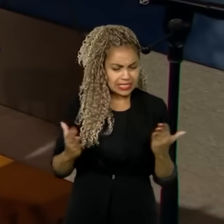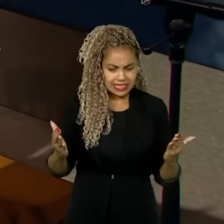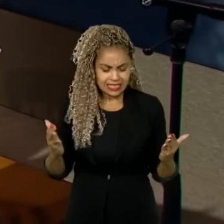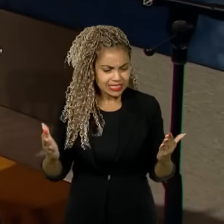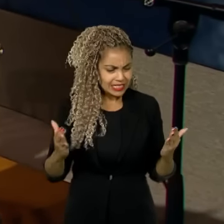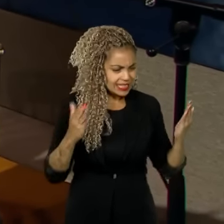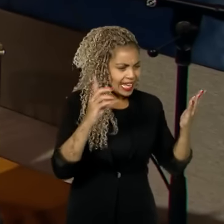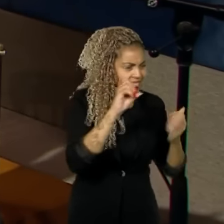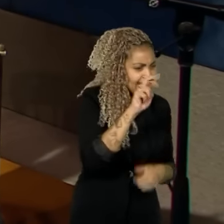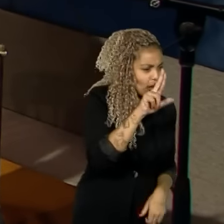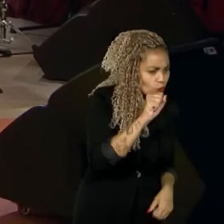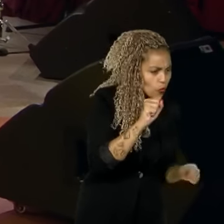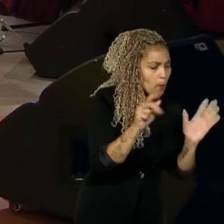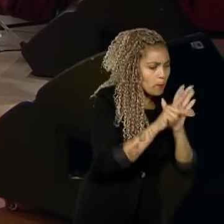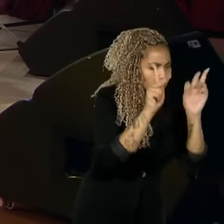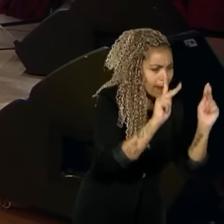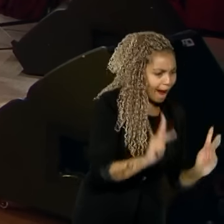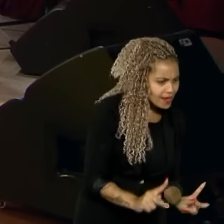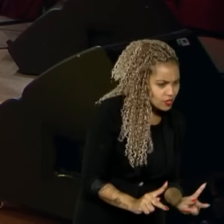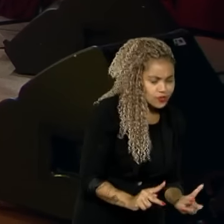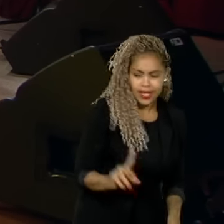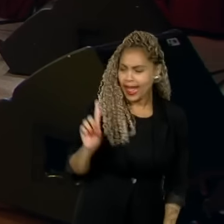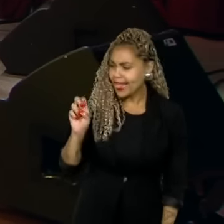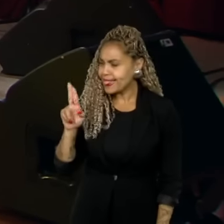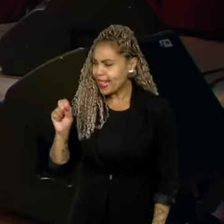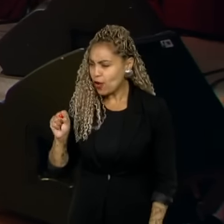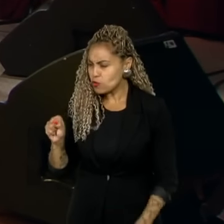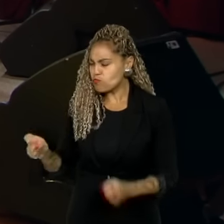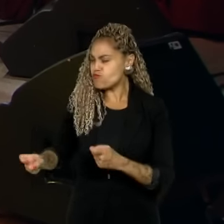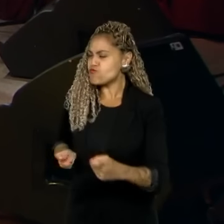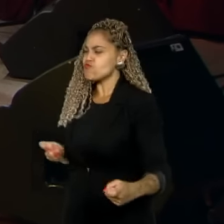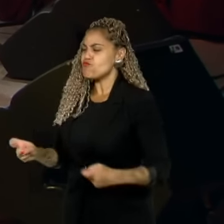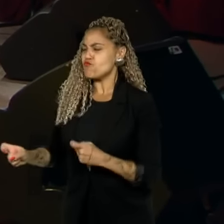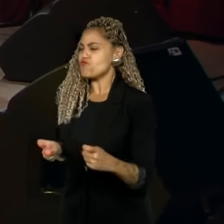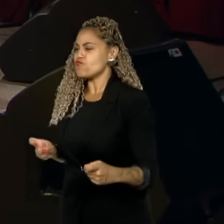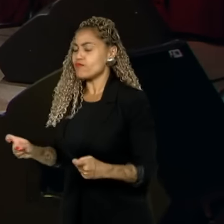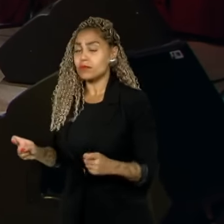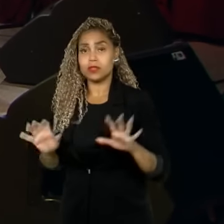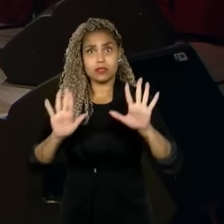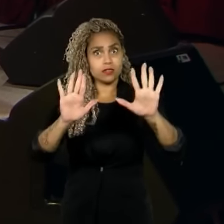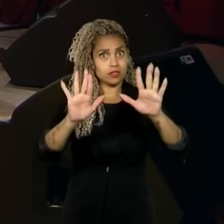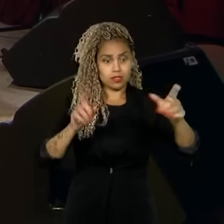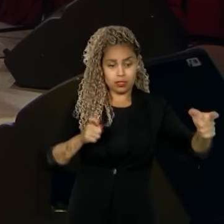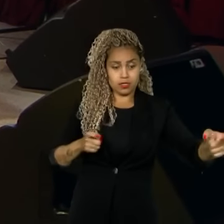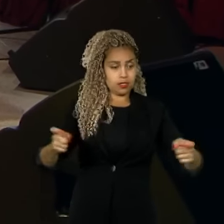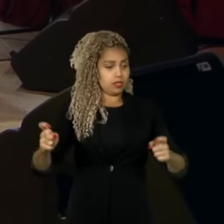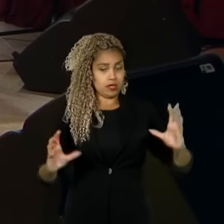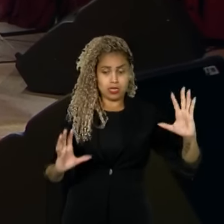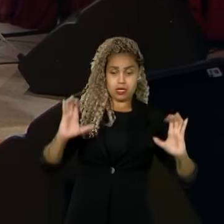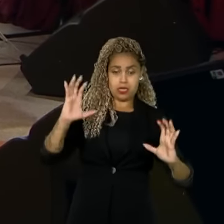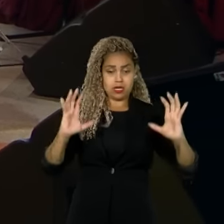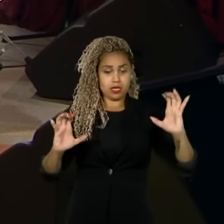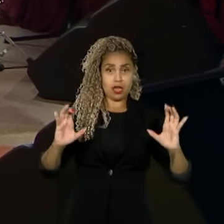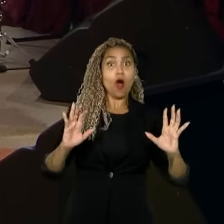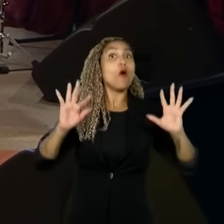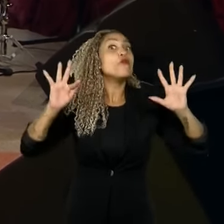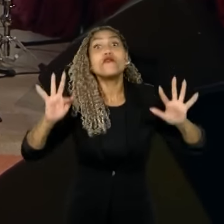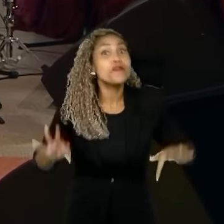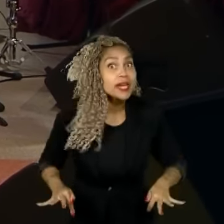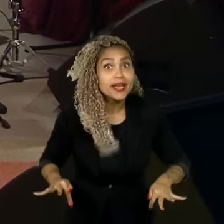de paz e outro deus que combatia. Como a luta só termina quando existe